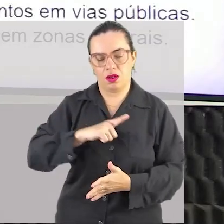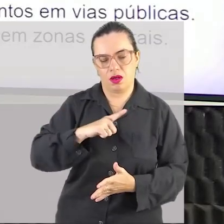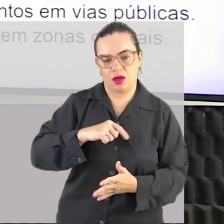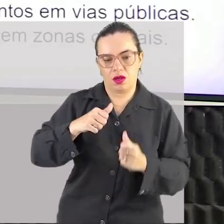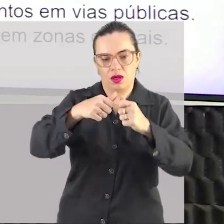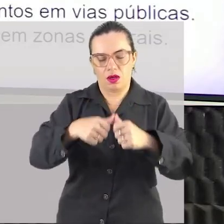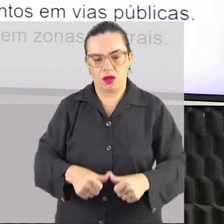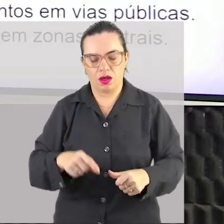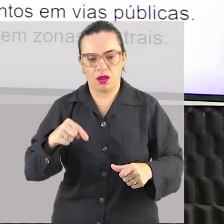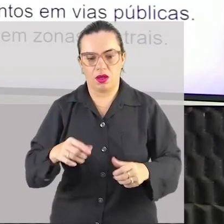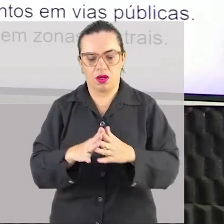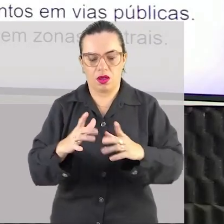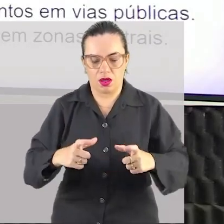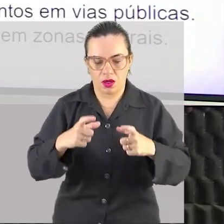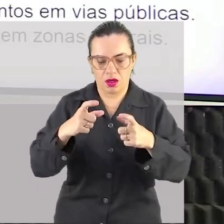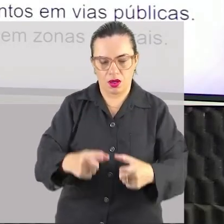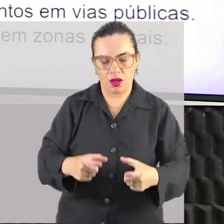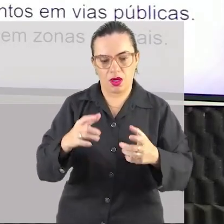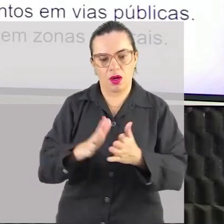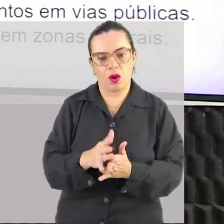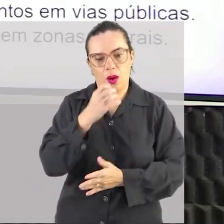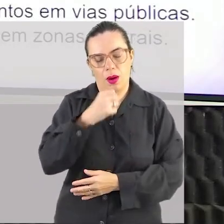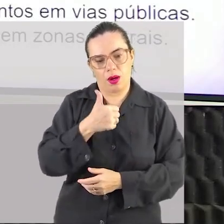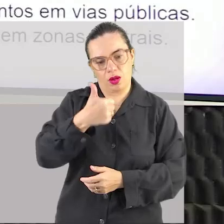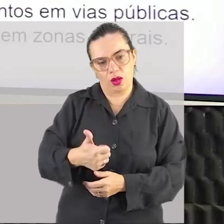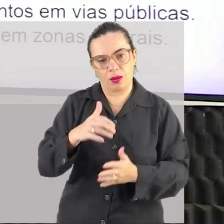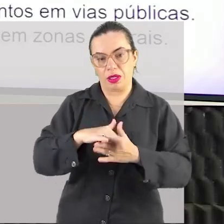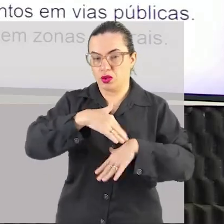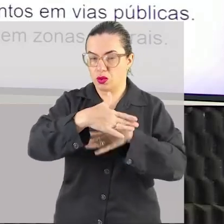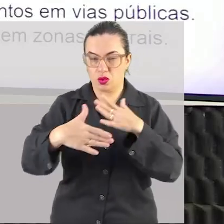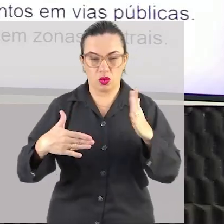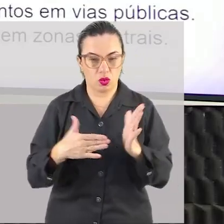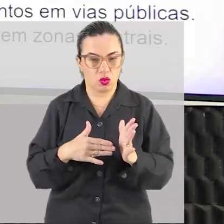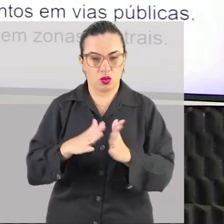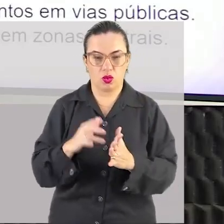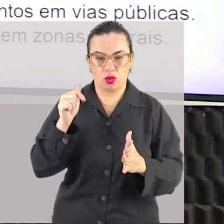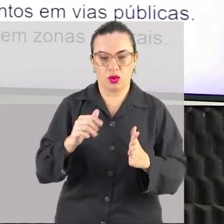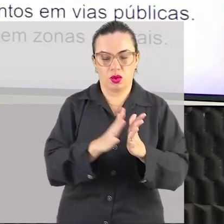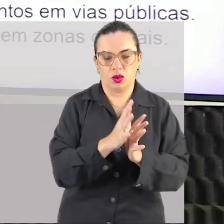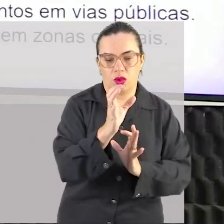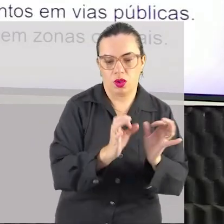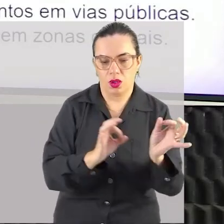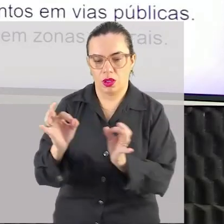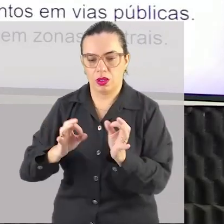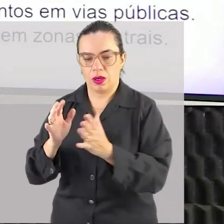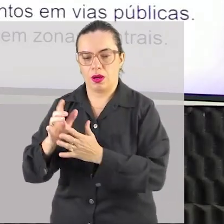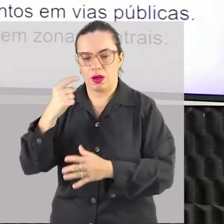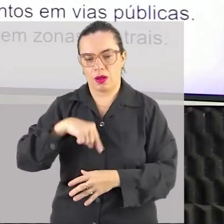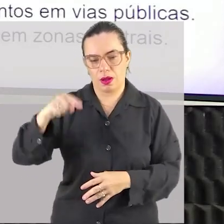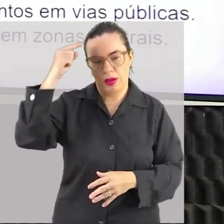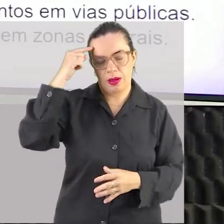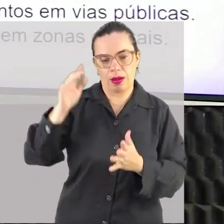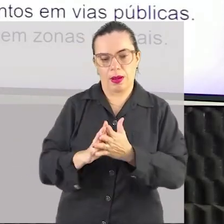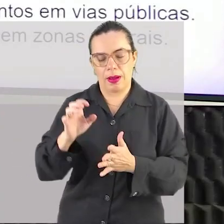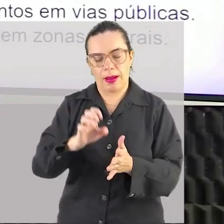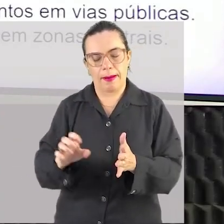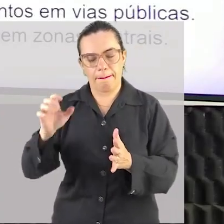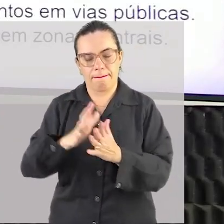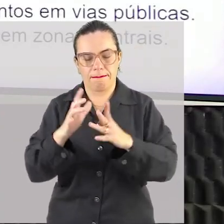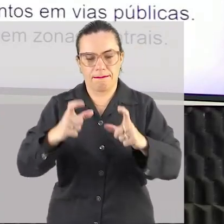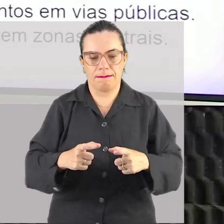onde ela precisa abrigar só que tudo dentro de um planejamento então se você pensar bem uma região que foi ocupada